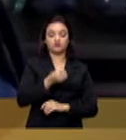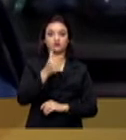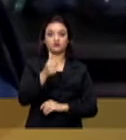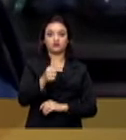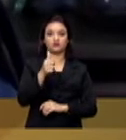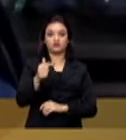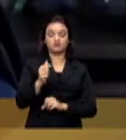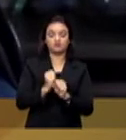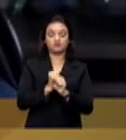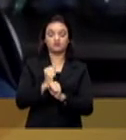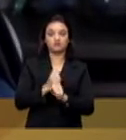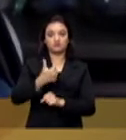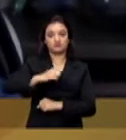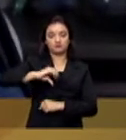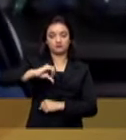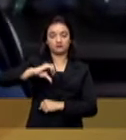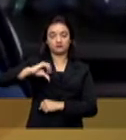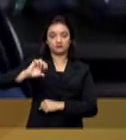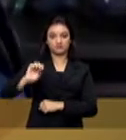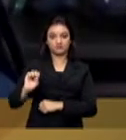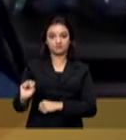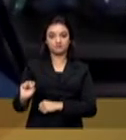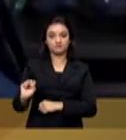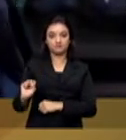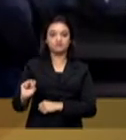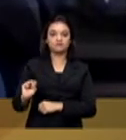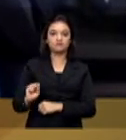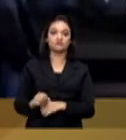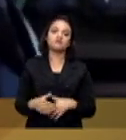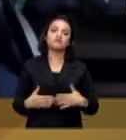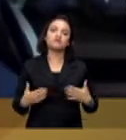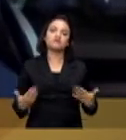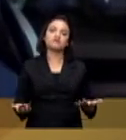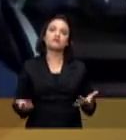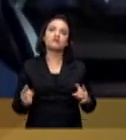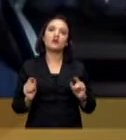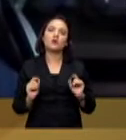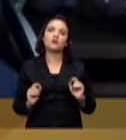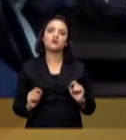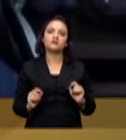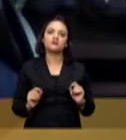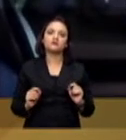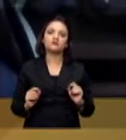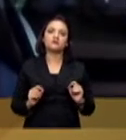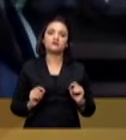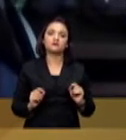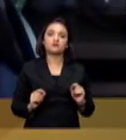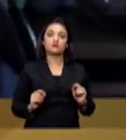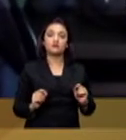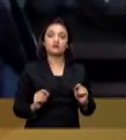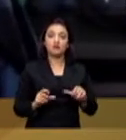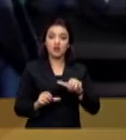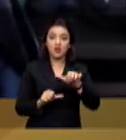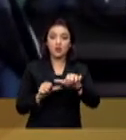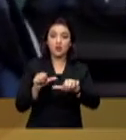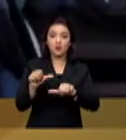de 1998, que basicamente modificou o tipo penal deste artigo que